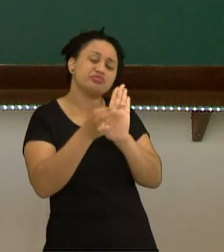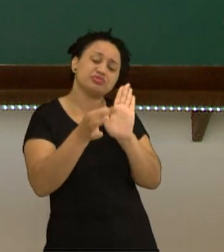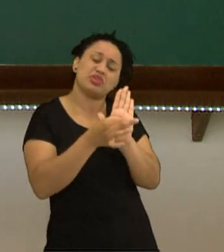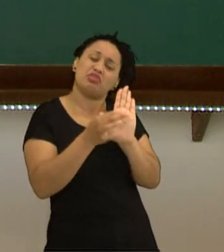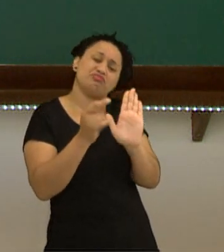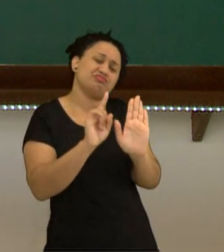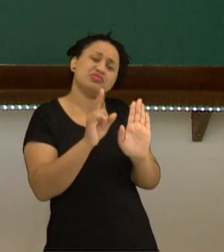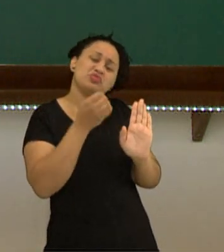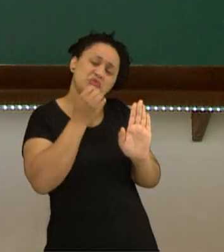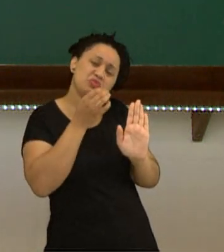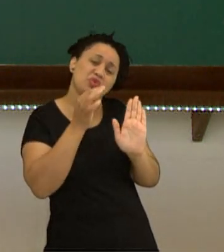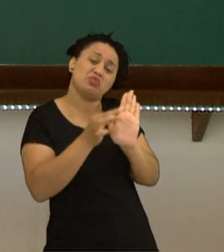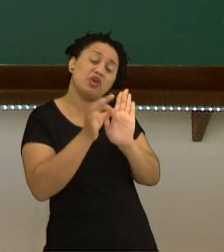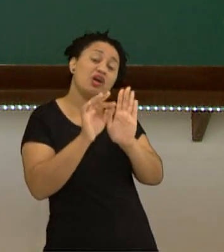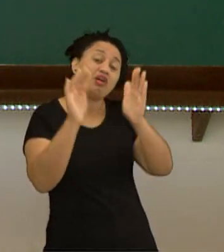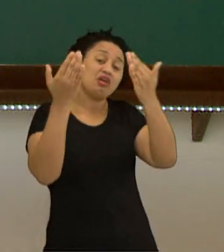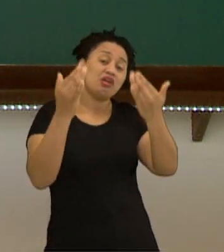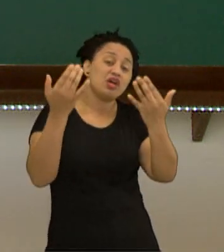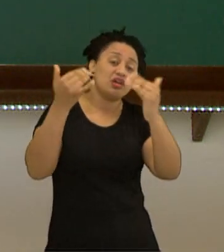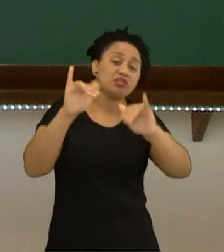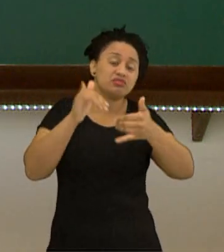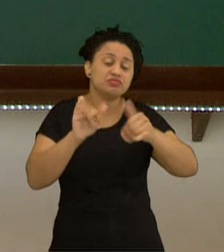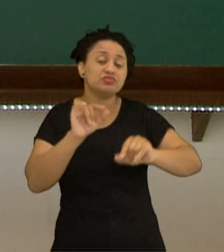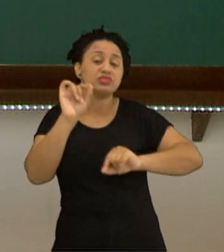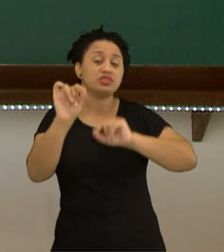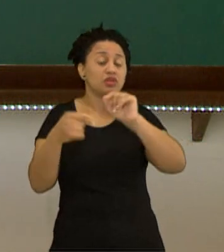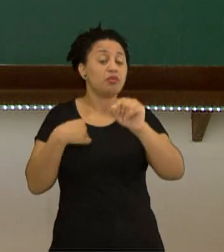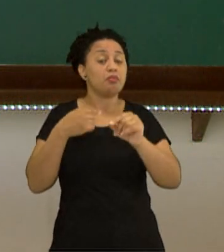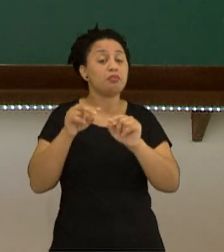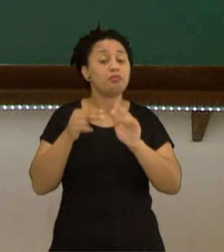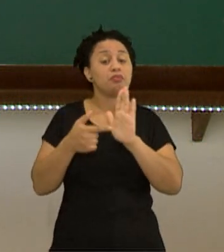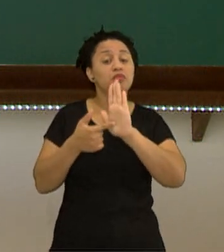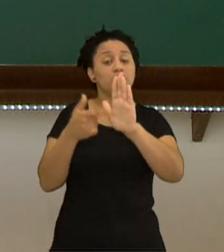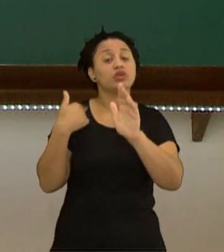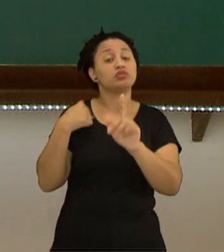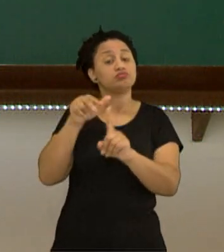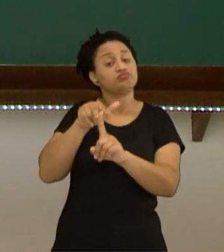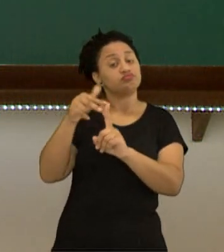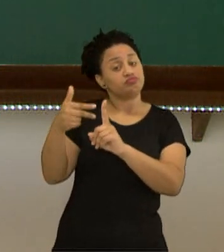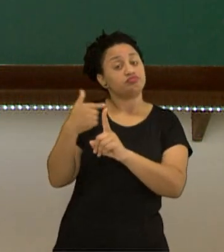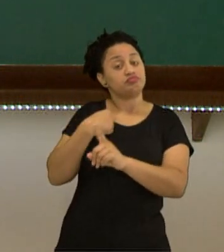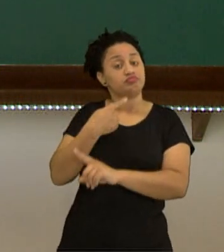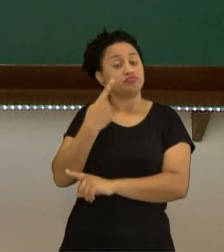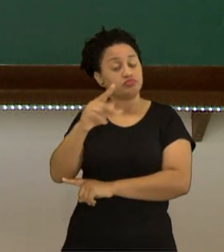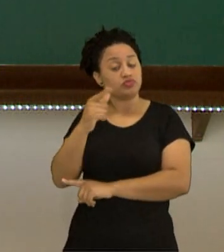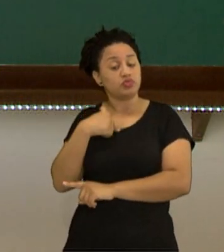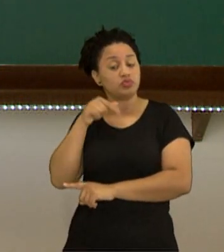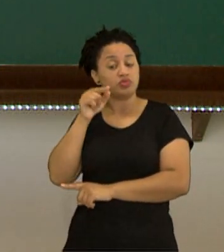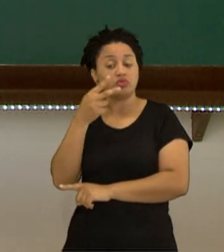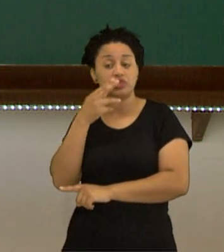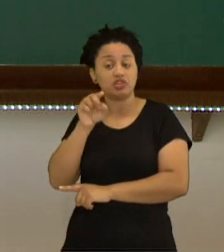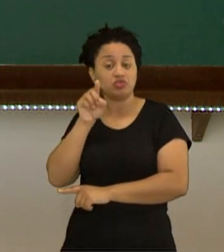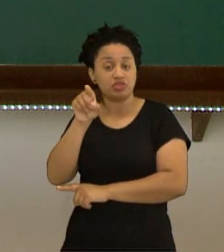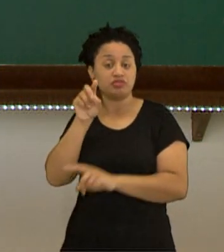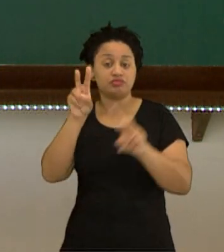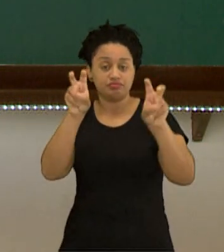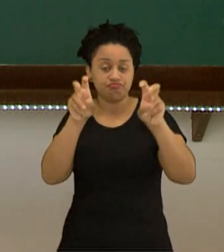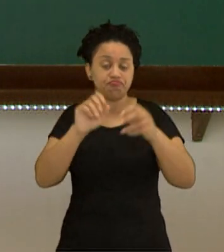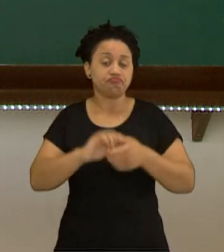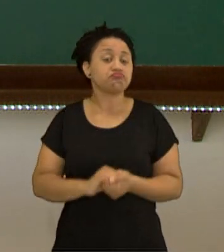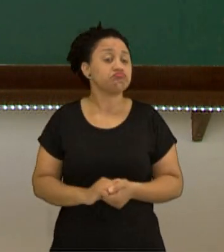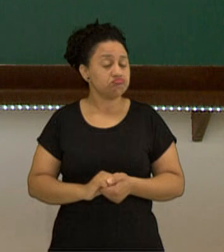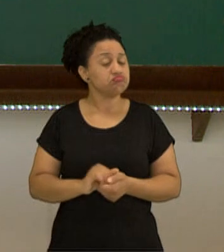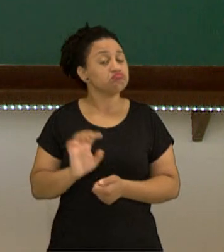comentário negativo avaliando, aí mostrando a sua percepção, o que você achou desse conteúdo, desse tema. Então